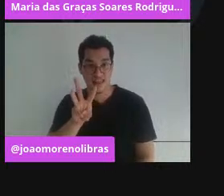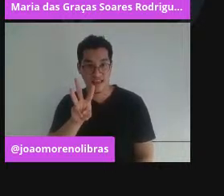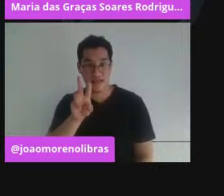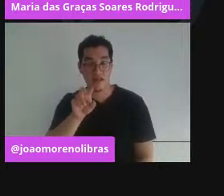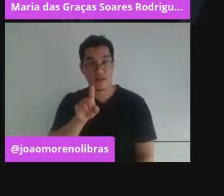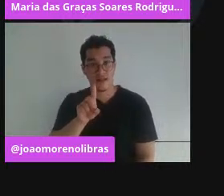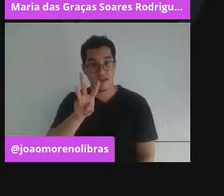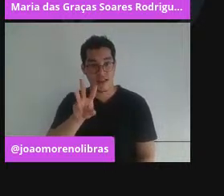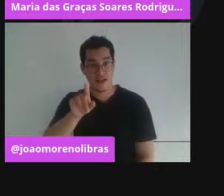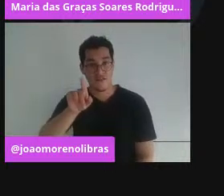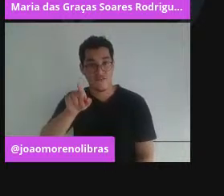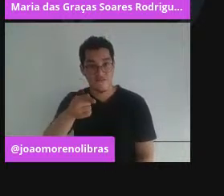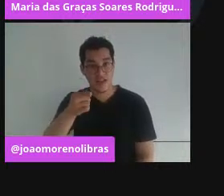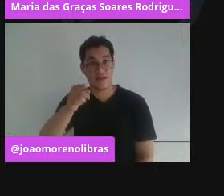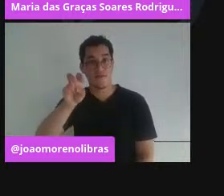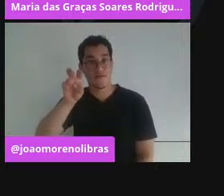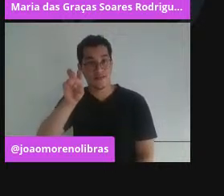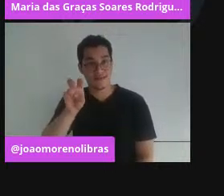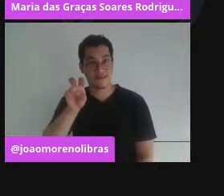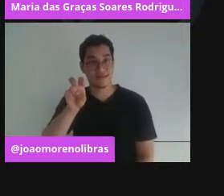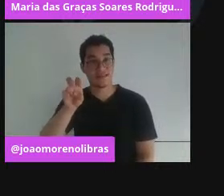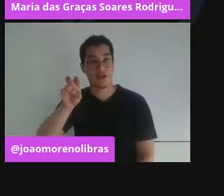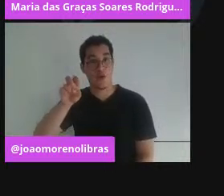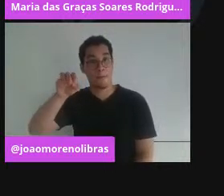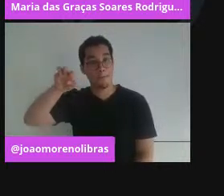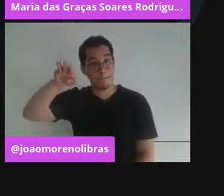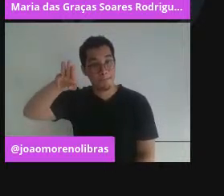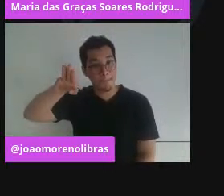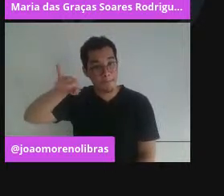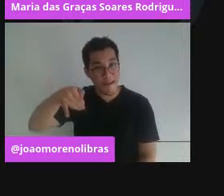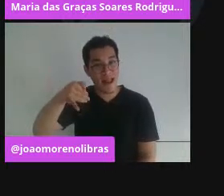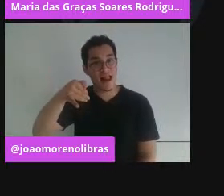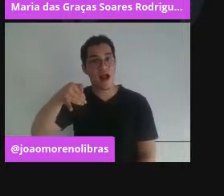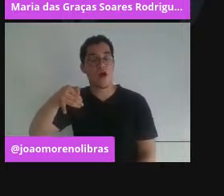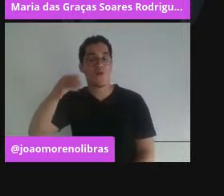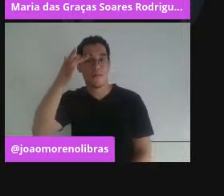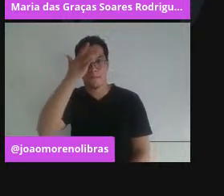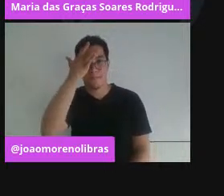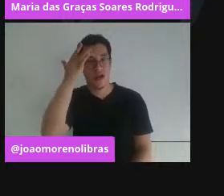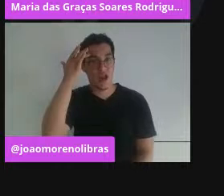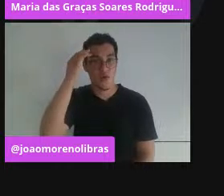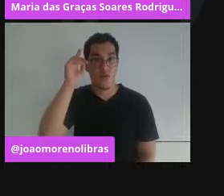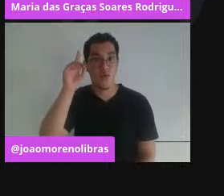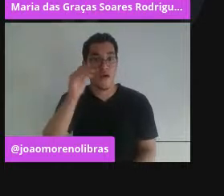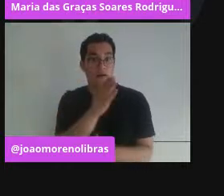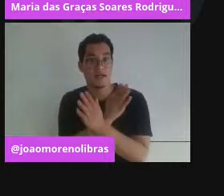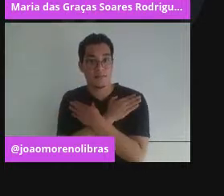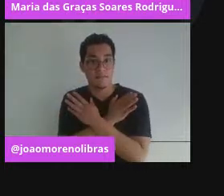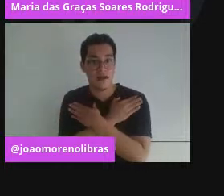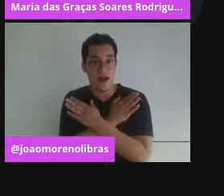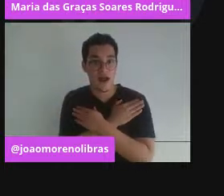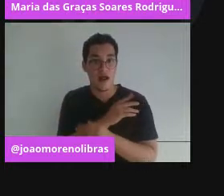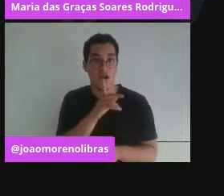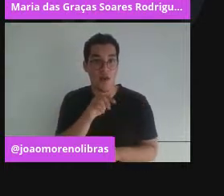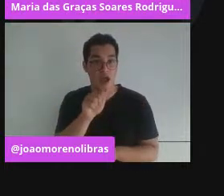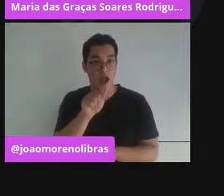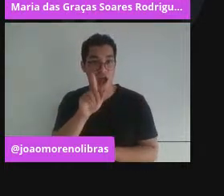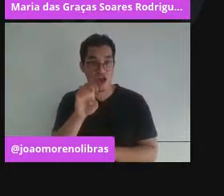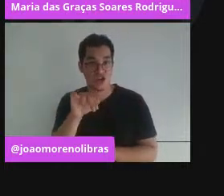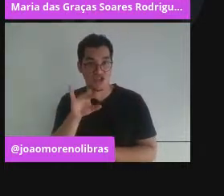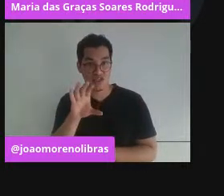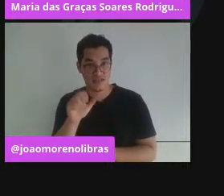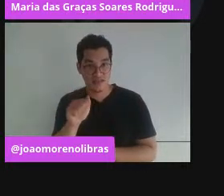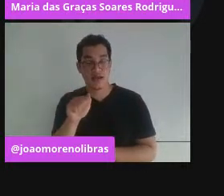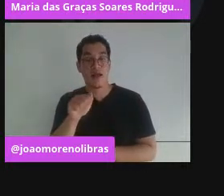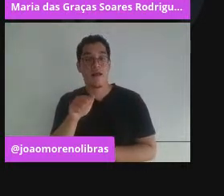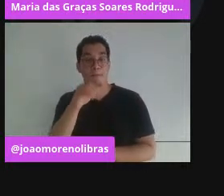já se diz 14 milhões, de desempregados? Esse dado foi veiculado pela Agência Brasil em setembro de 2020. Quais